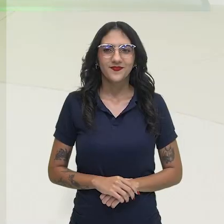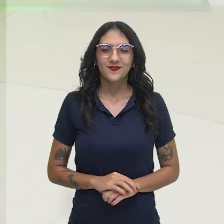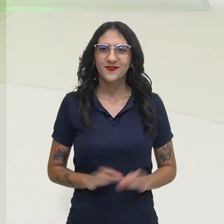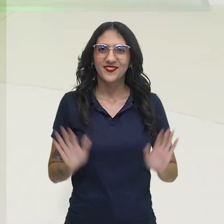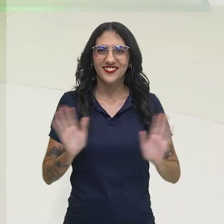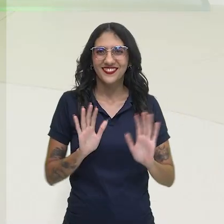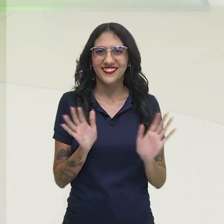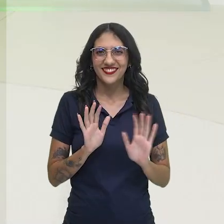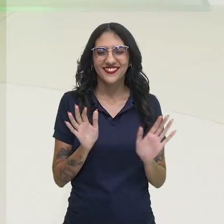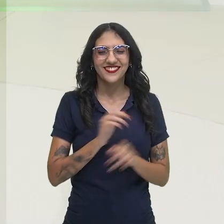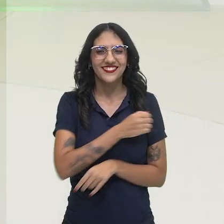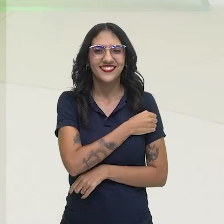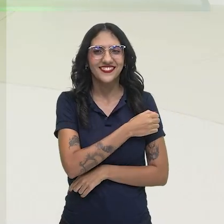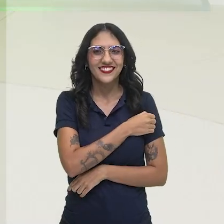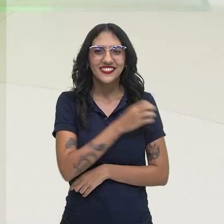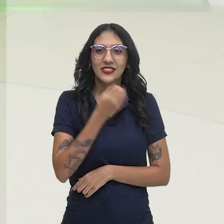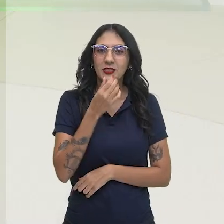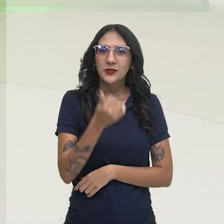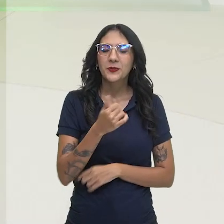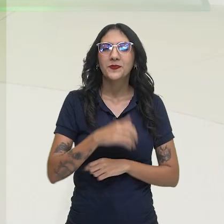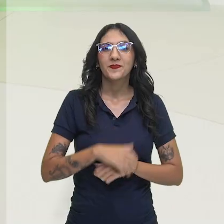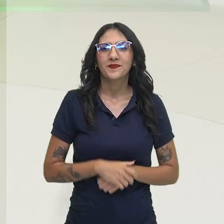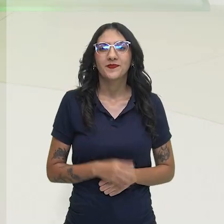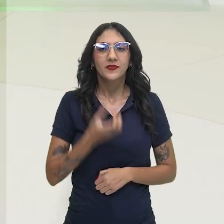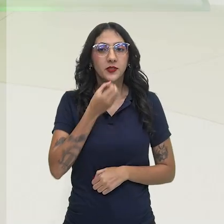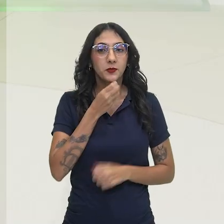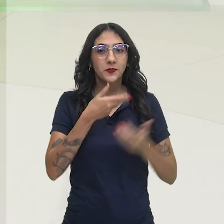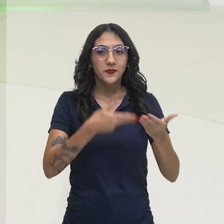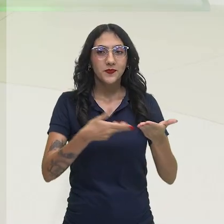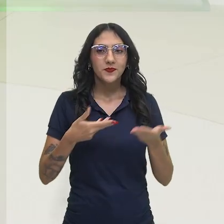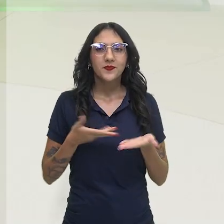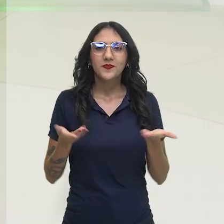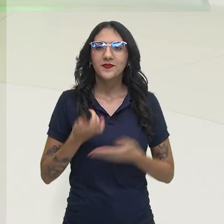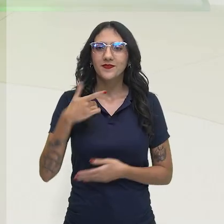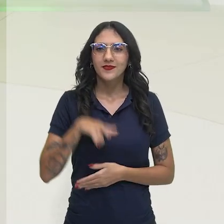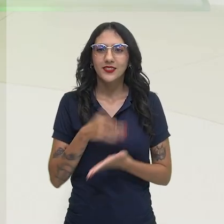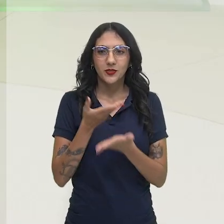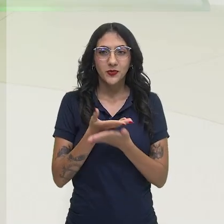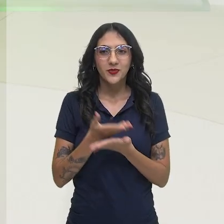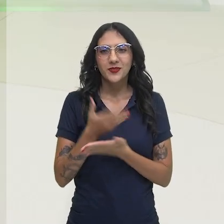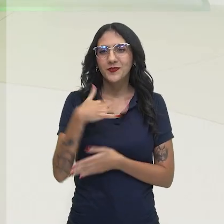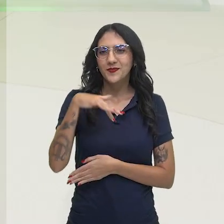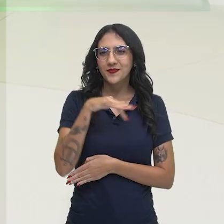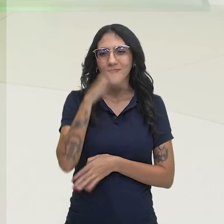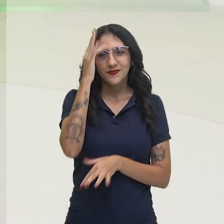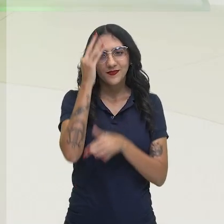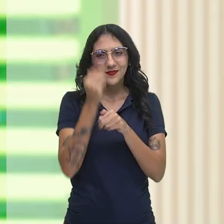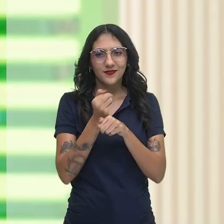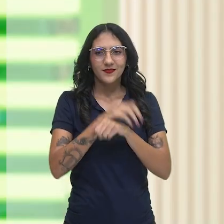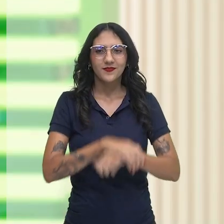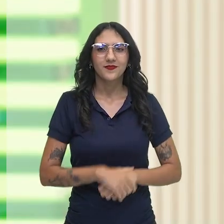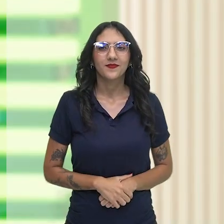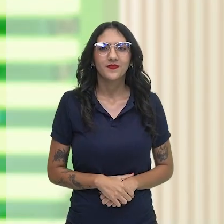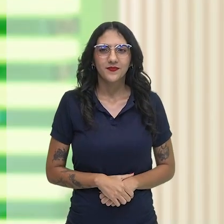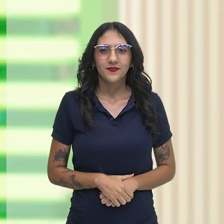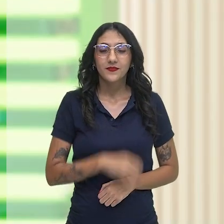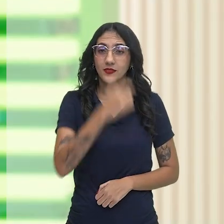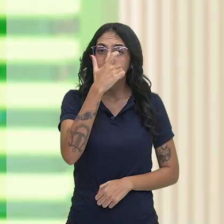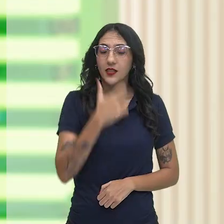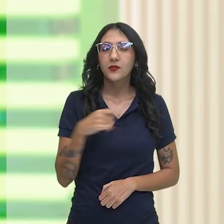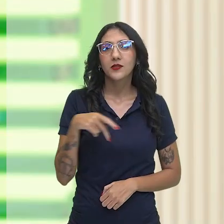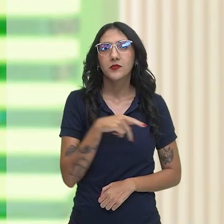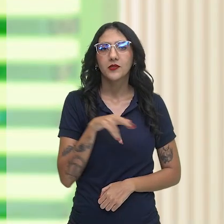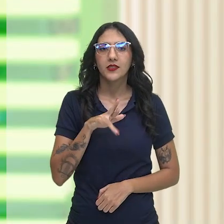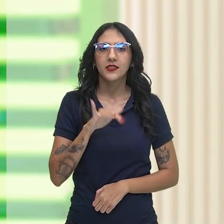meus queridos, tudo bem com vocês? Sejam bem-vindos ao nosso Mundo da Física. Eu sou a